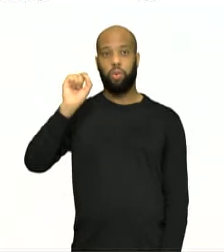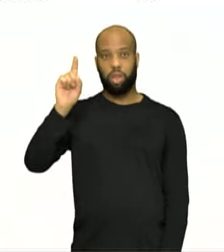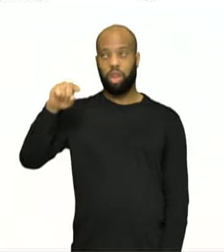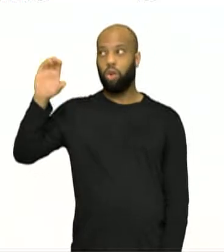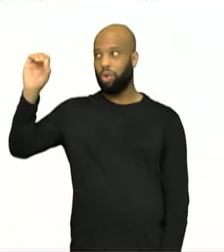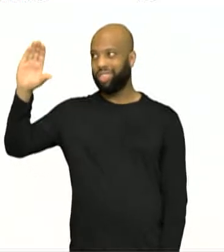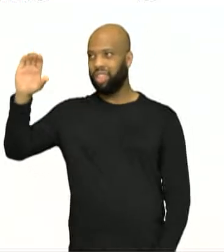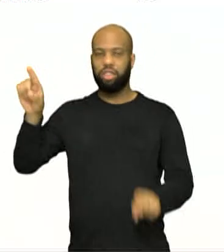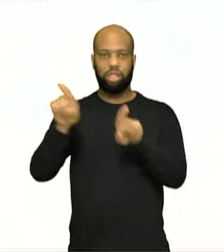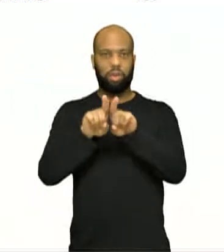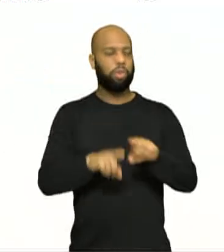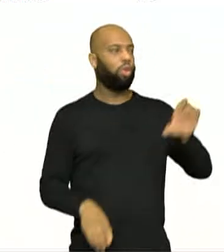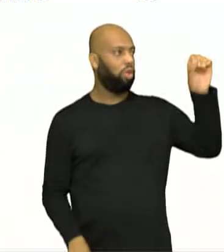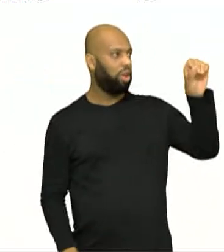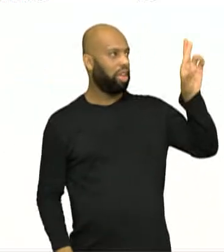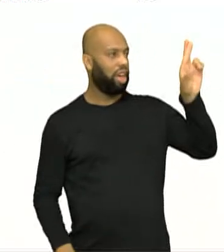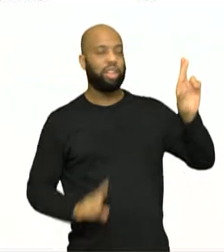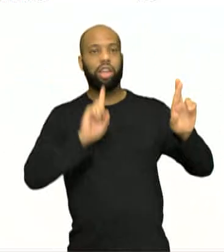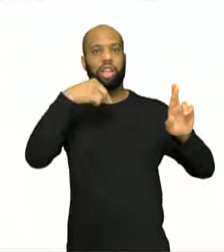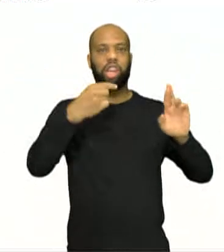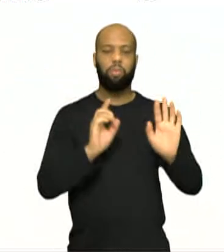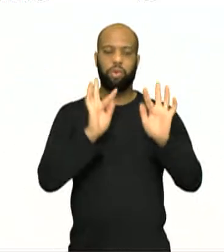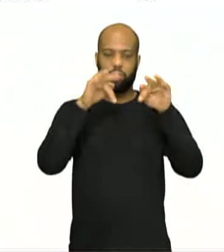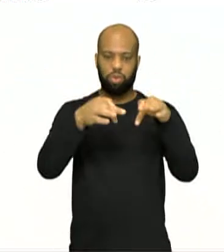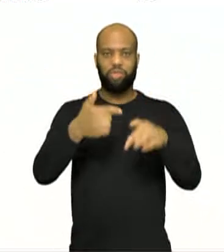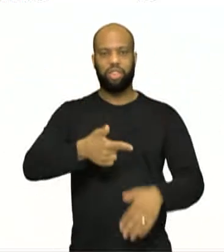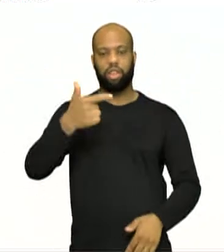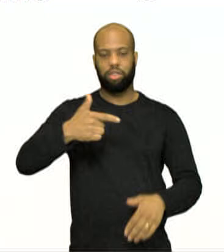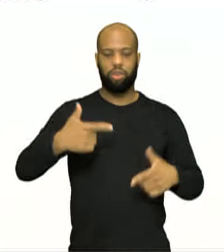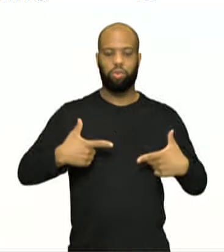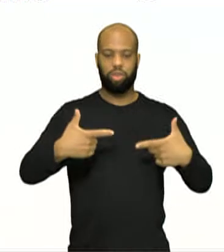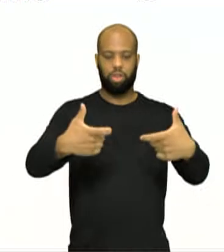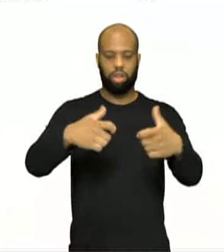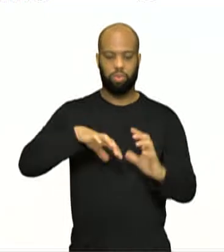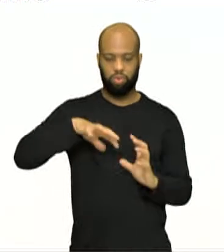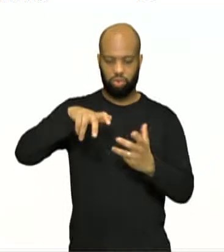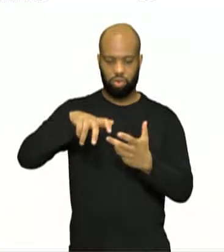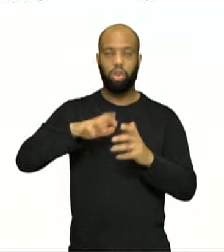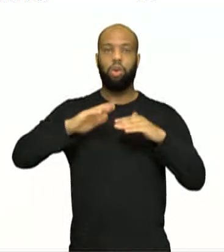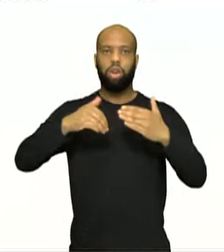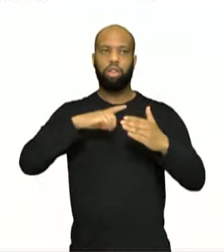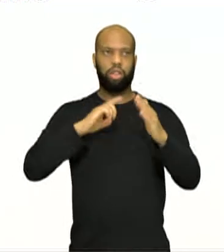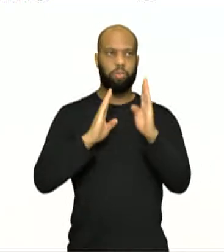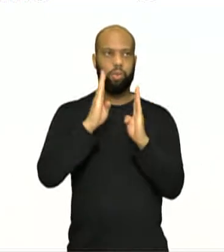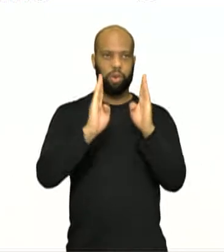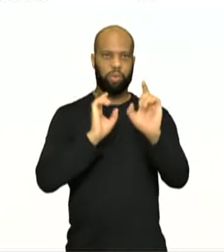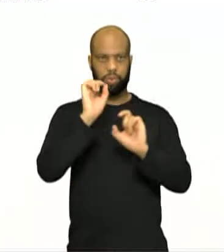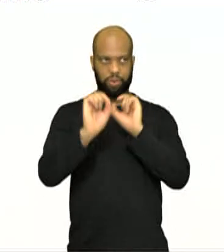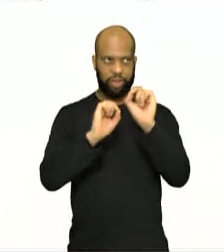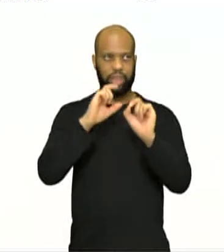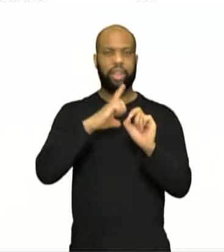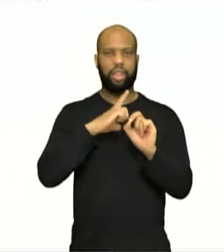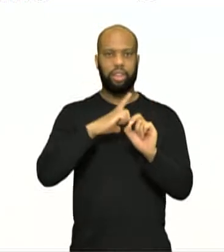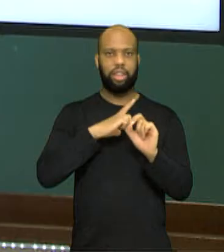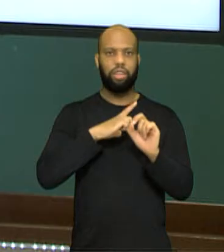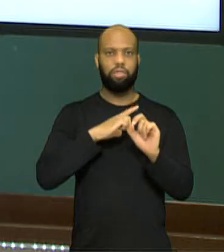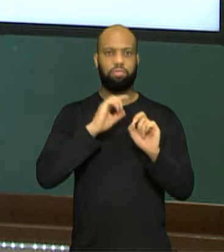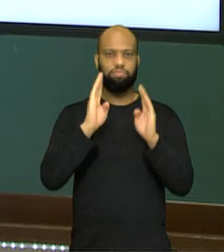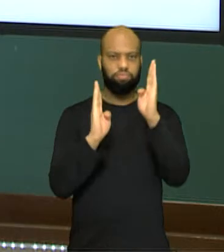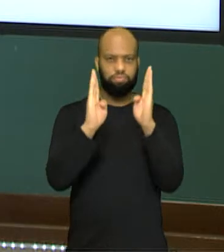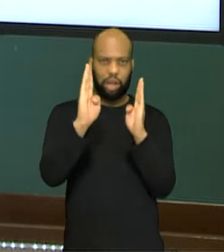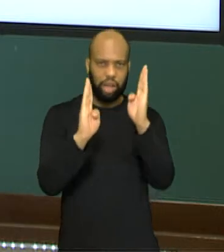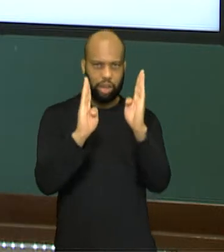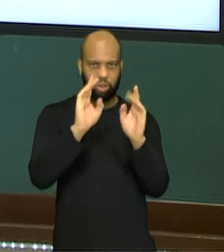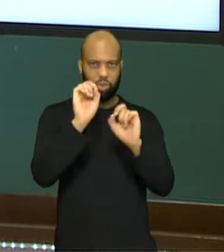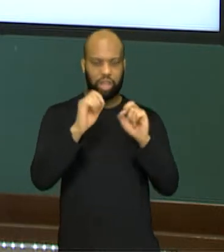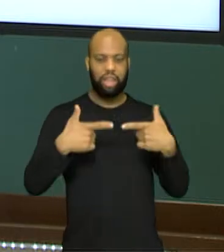Oriental ocorreu após a Segunda Guerra Mundial, aonde, durante um grande intervalo que ficou